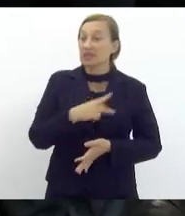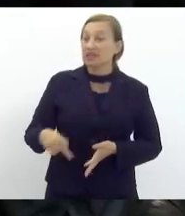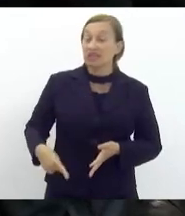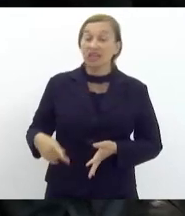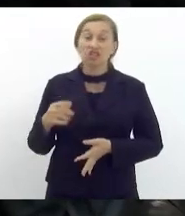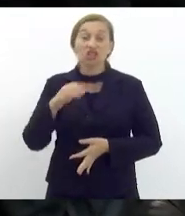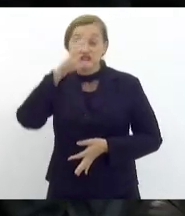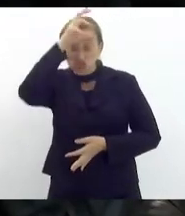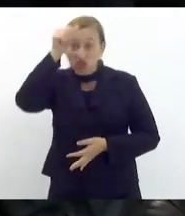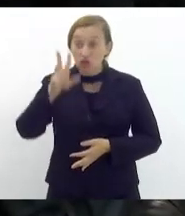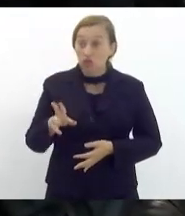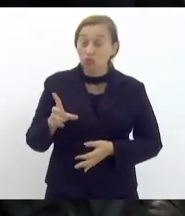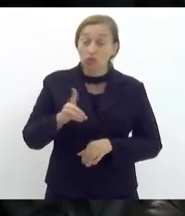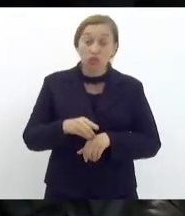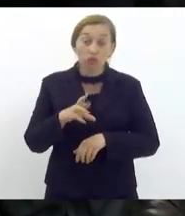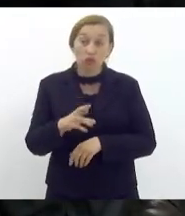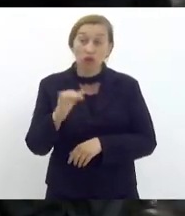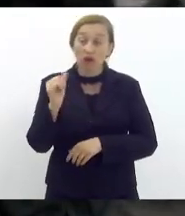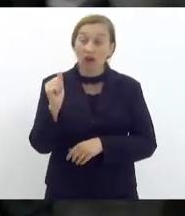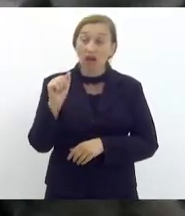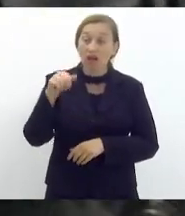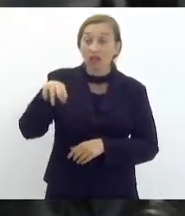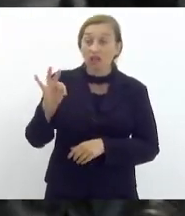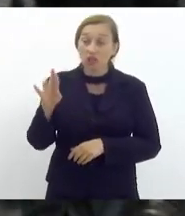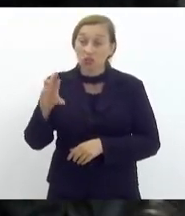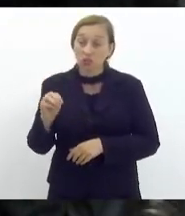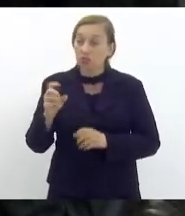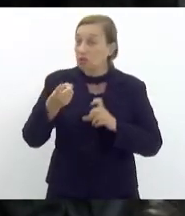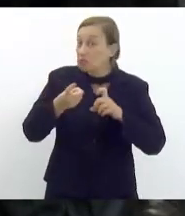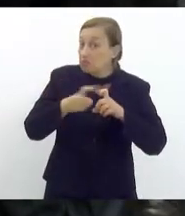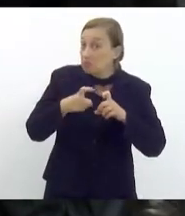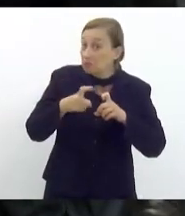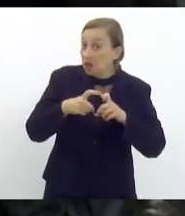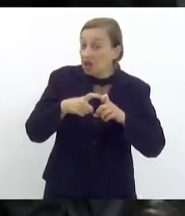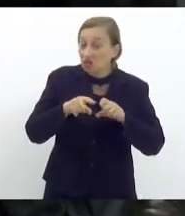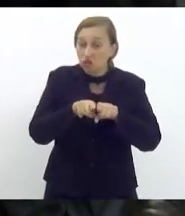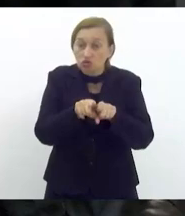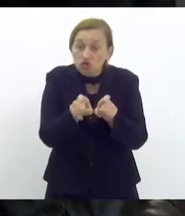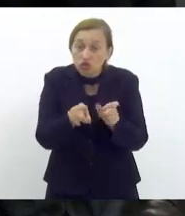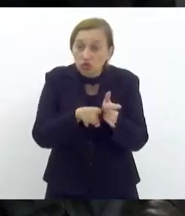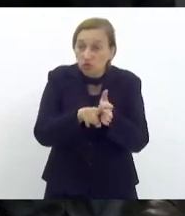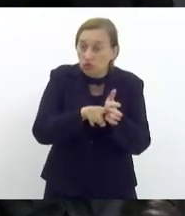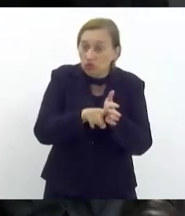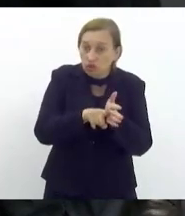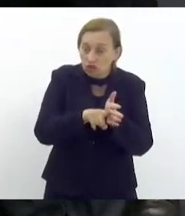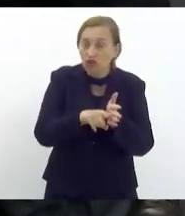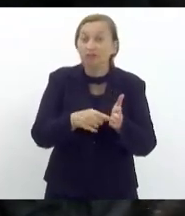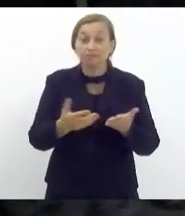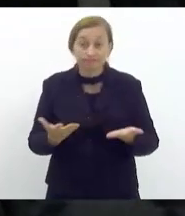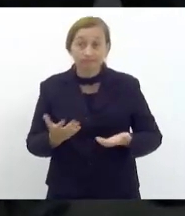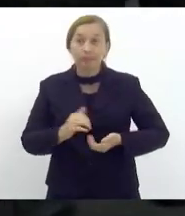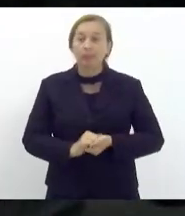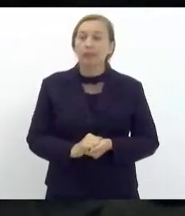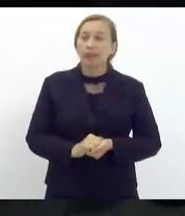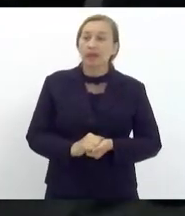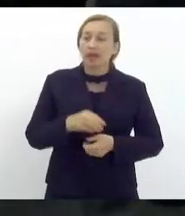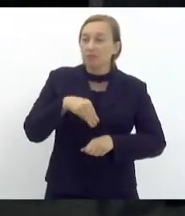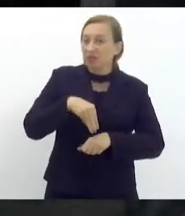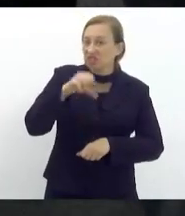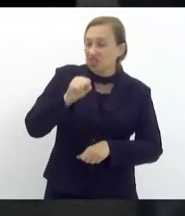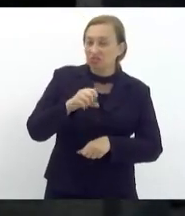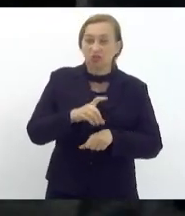Dr Antônio braganeto é um médico ginecologista obstetra com mestrado